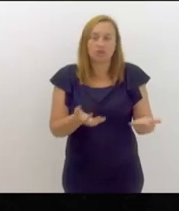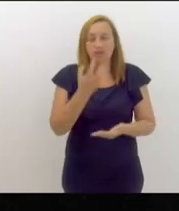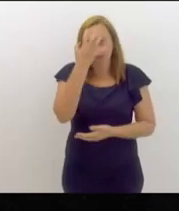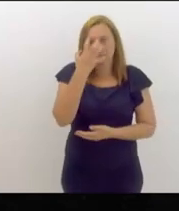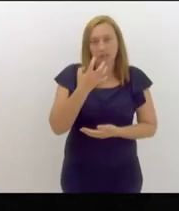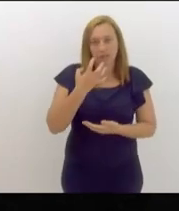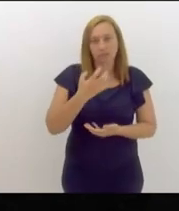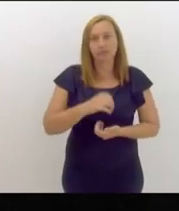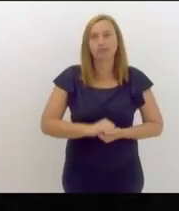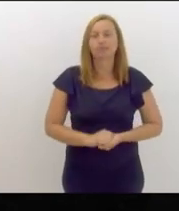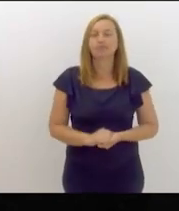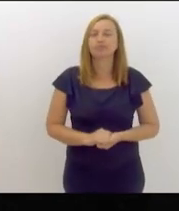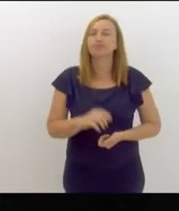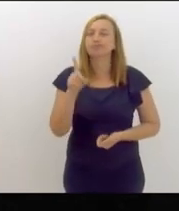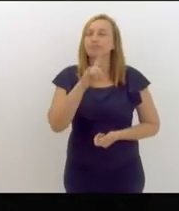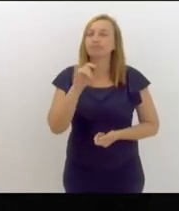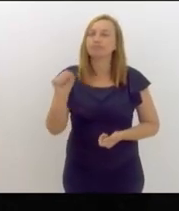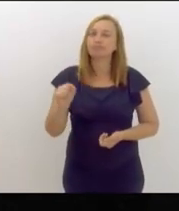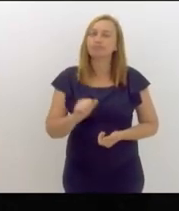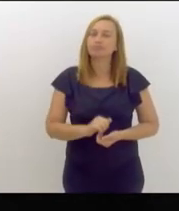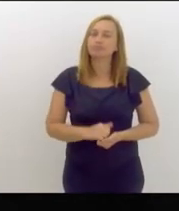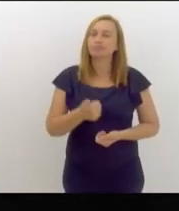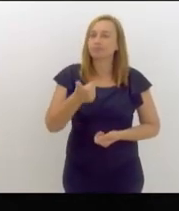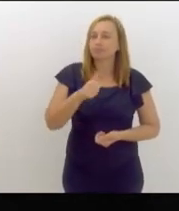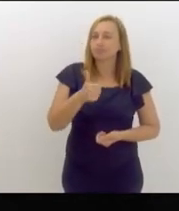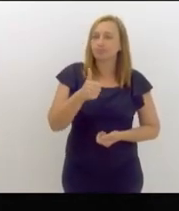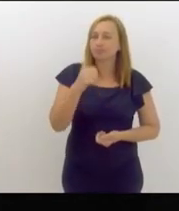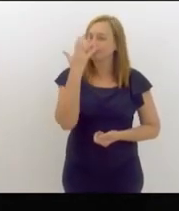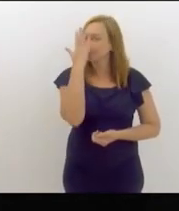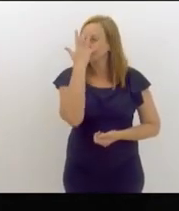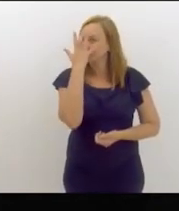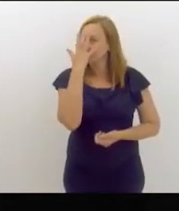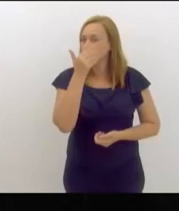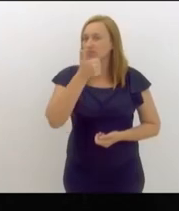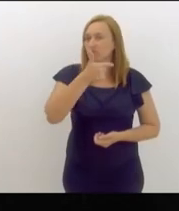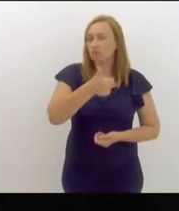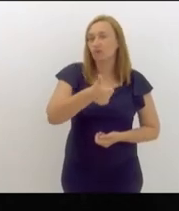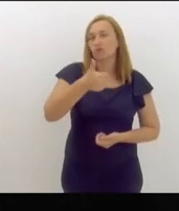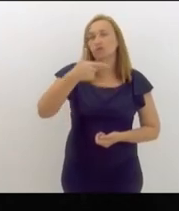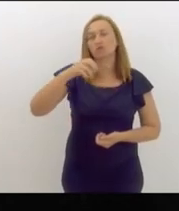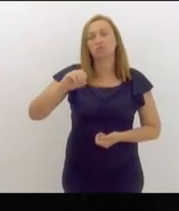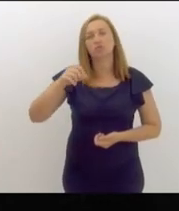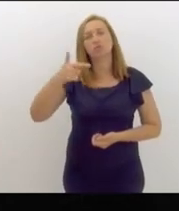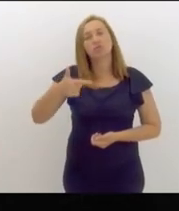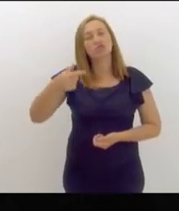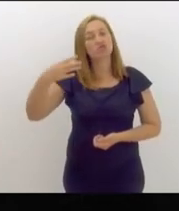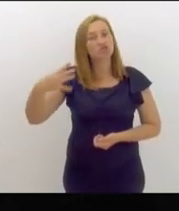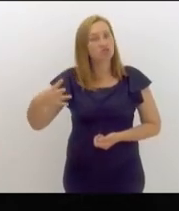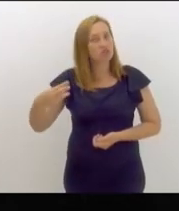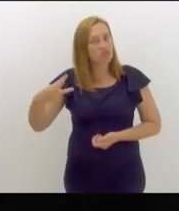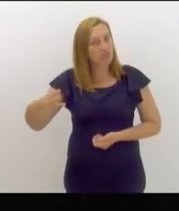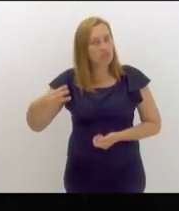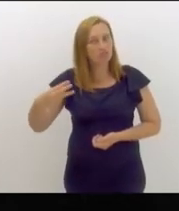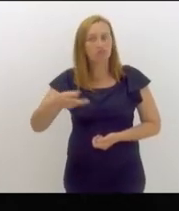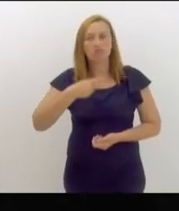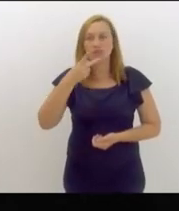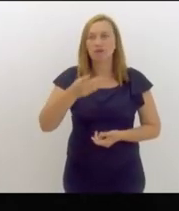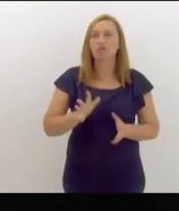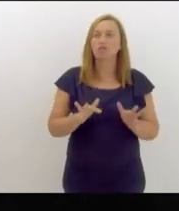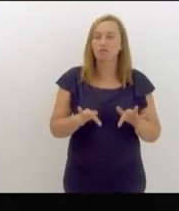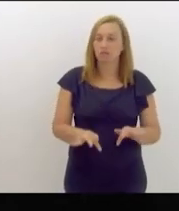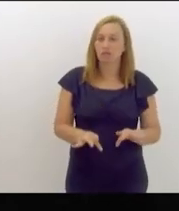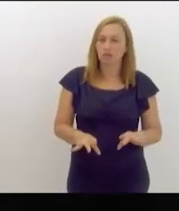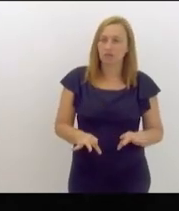grave no dia 11 de fevereiro de 2023 foi foi colocado o fim da